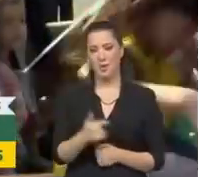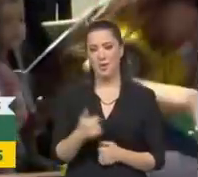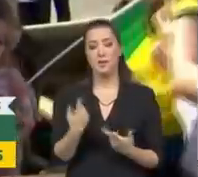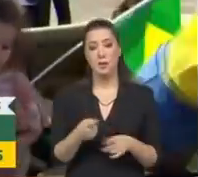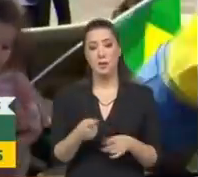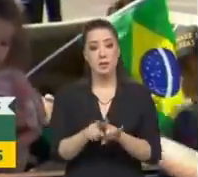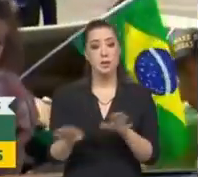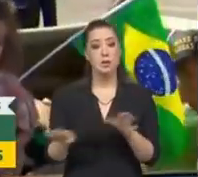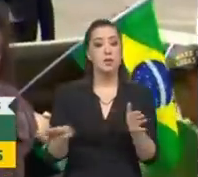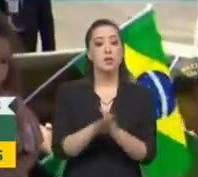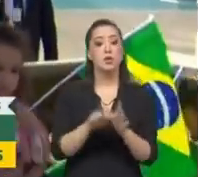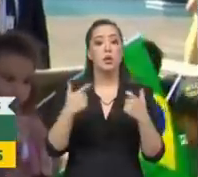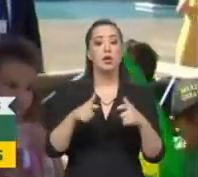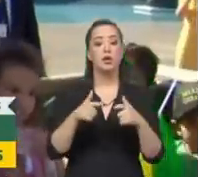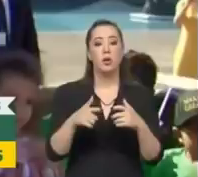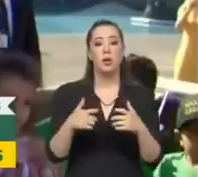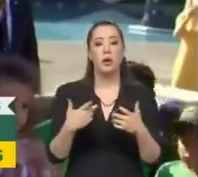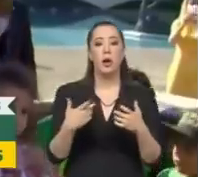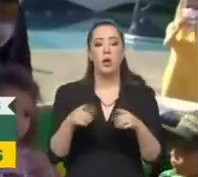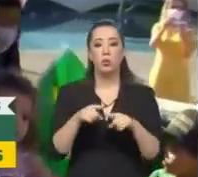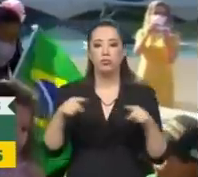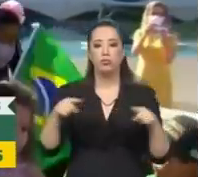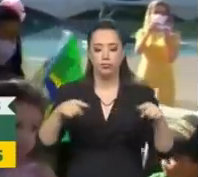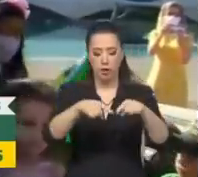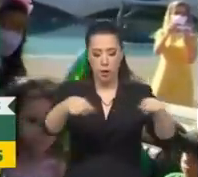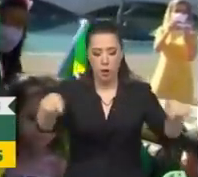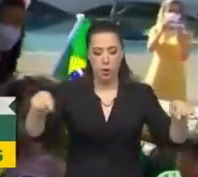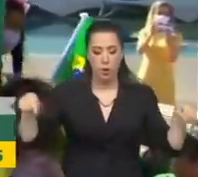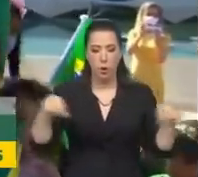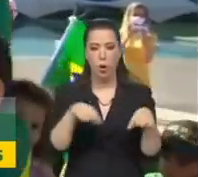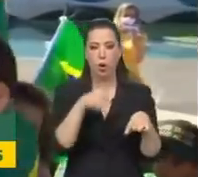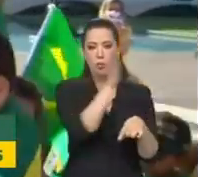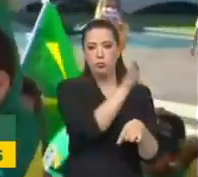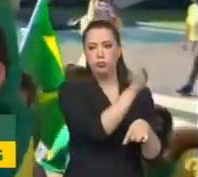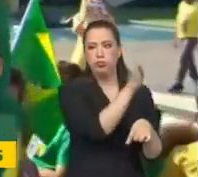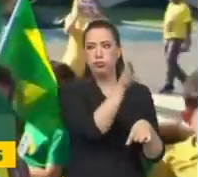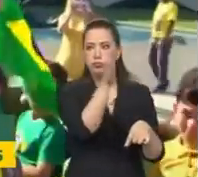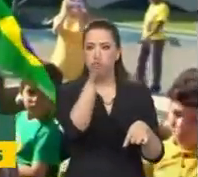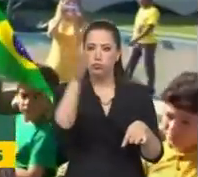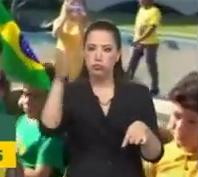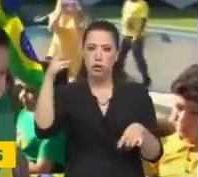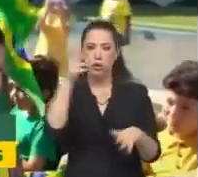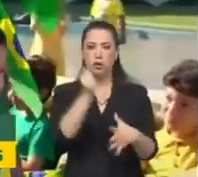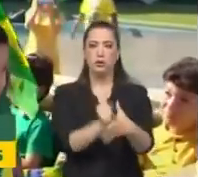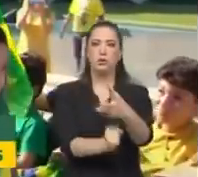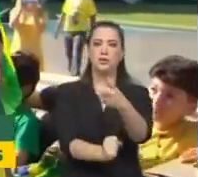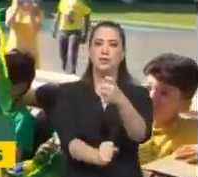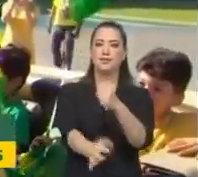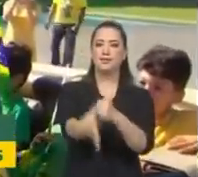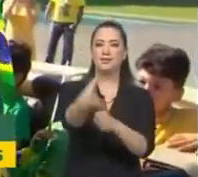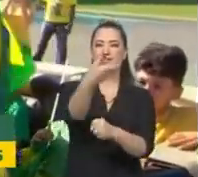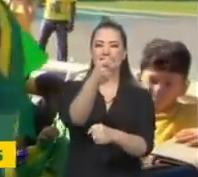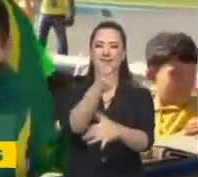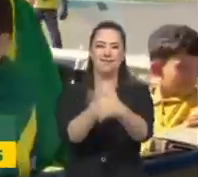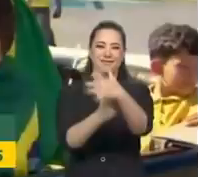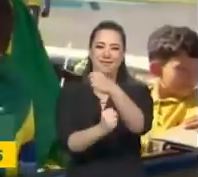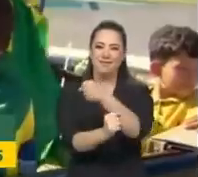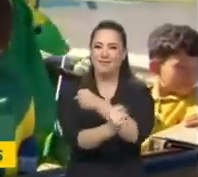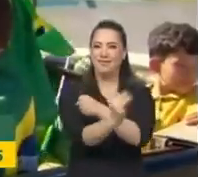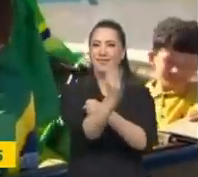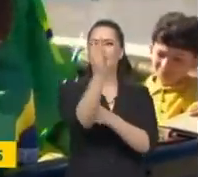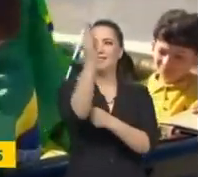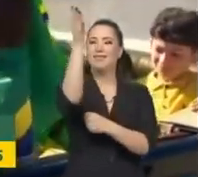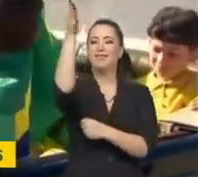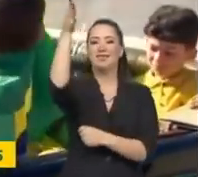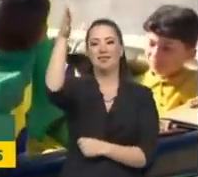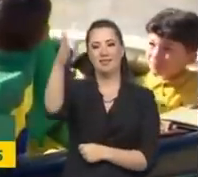Praça das Bandeiras, haverá aí o hasteamento da bandeira nacional. O presidente também vai ali cumprimentar o público. Fica a